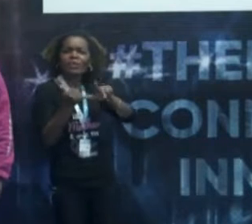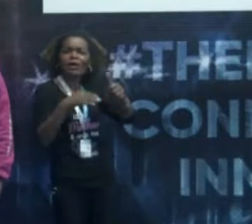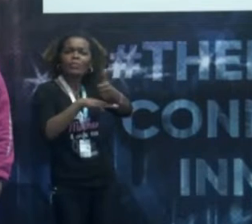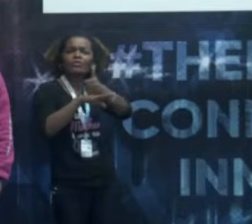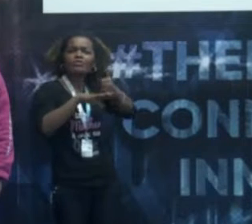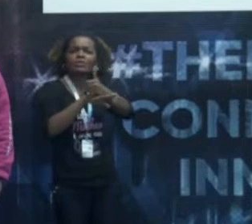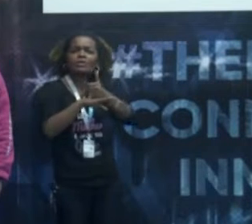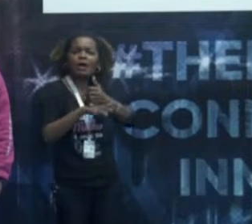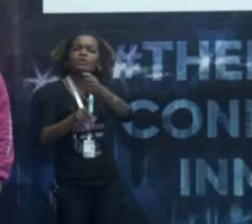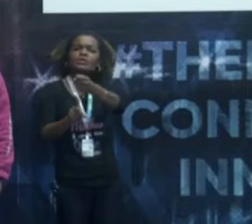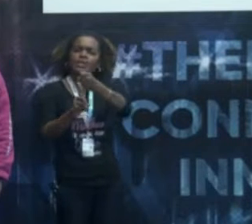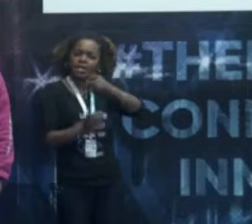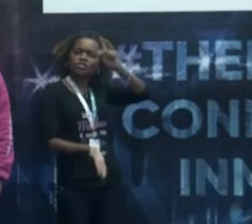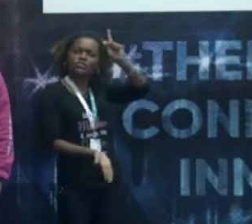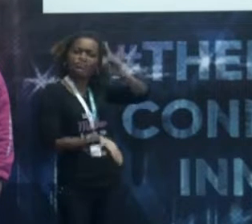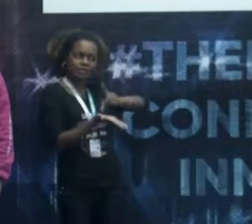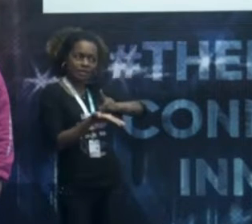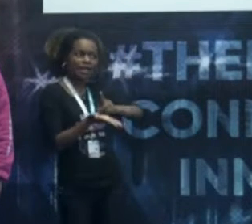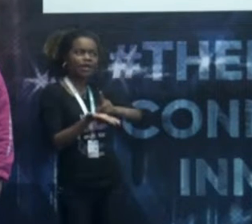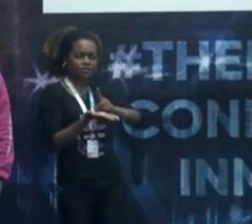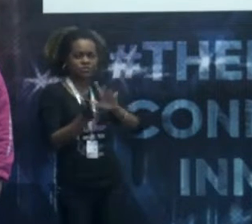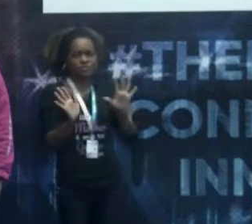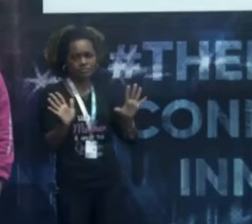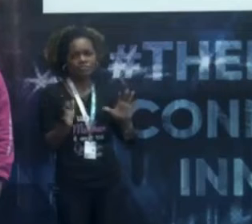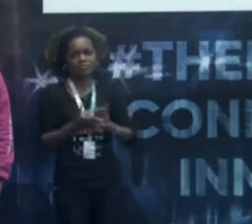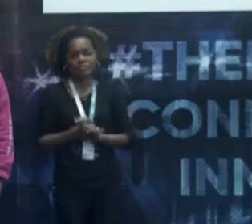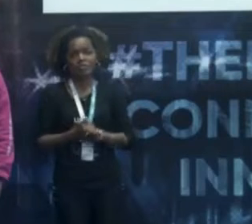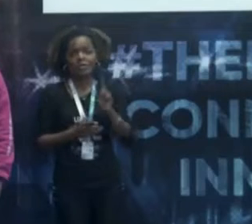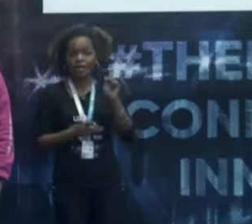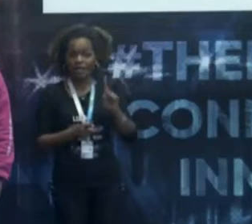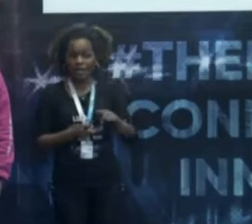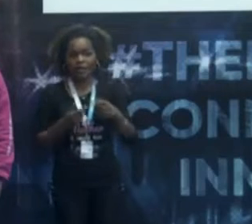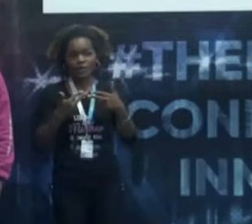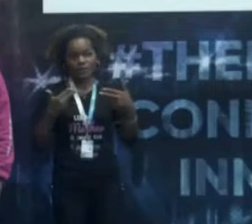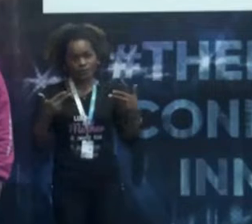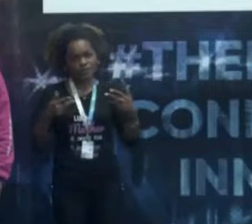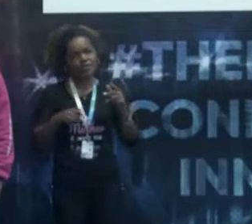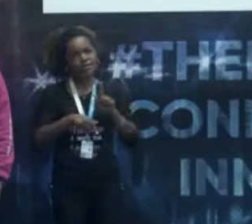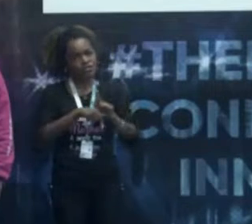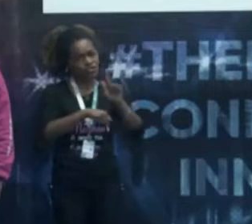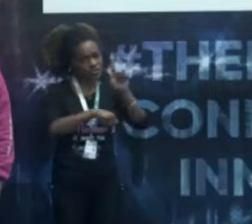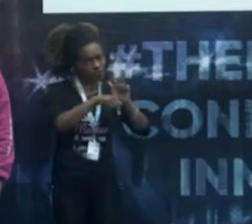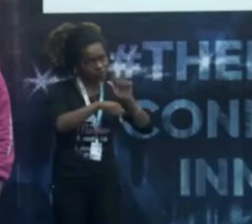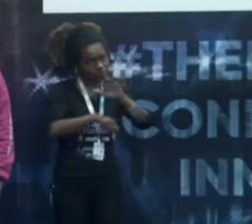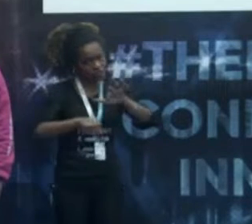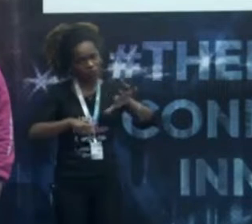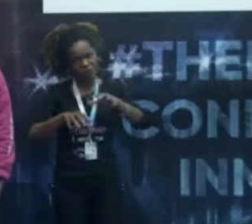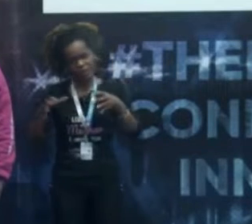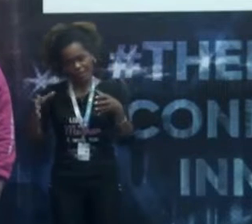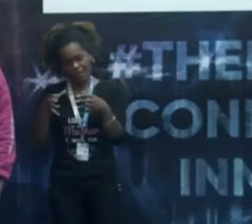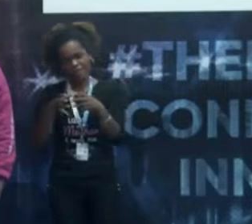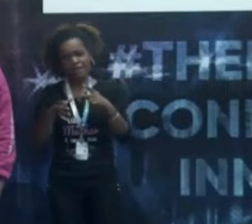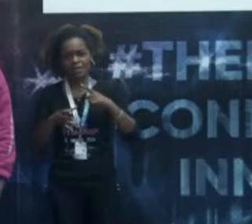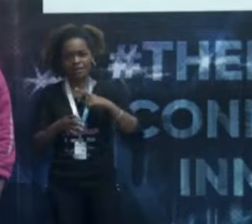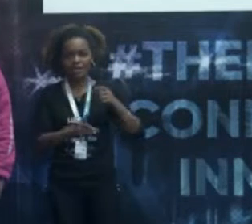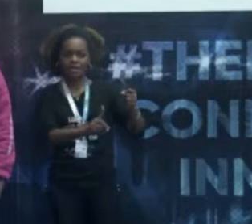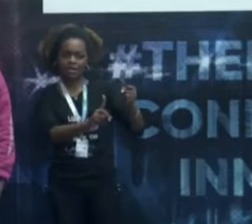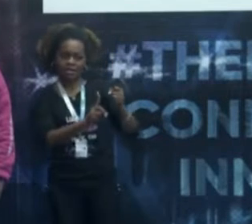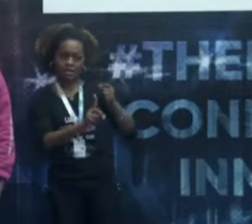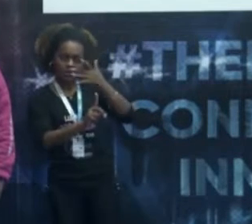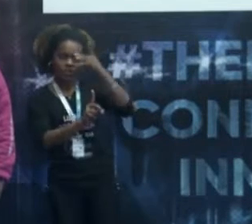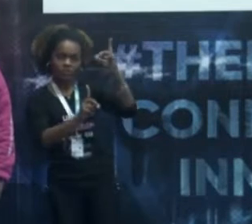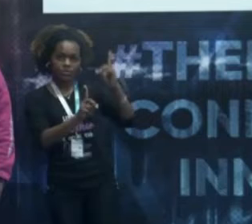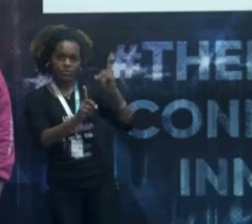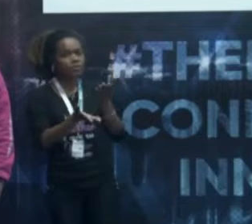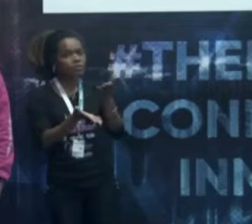aquela finalidade. E isso é uma coisa que todo gestor e toda equipe que tem uma pessoa com deficiência tem que ter cuidado